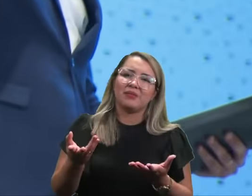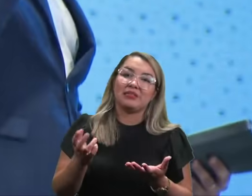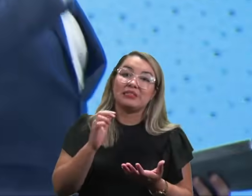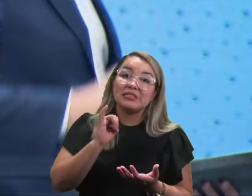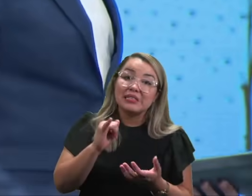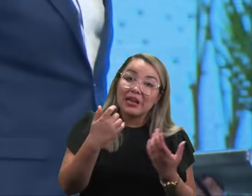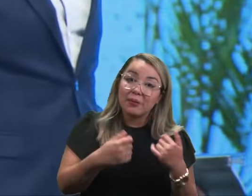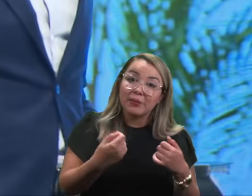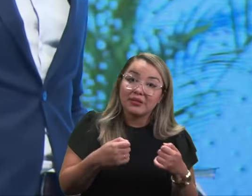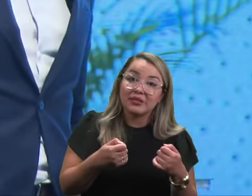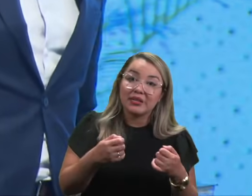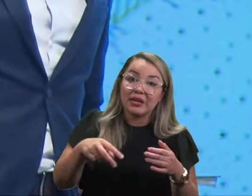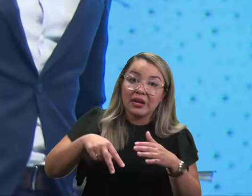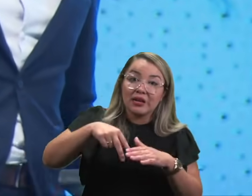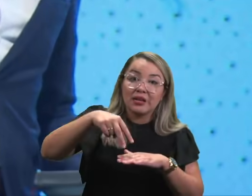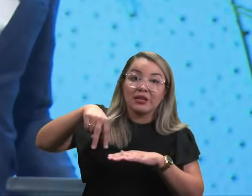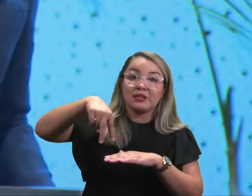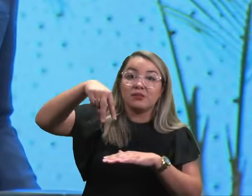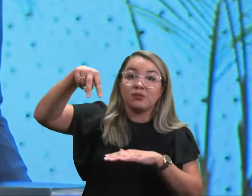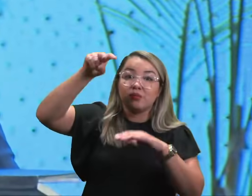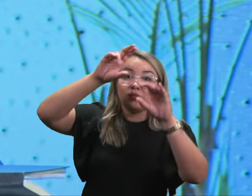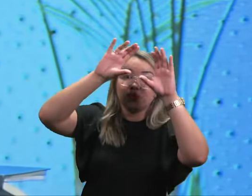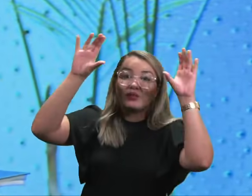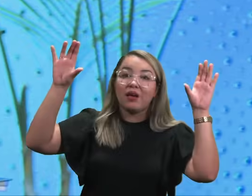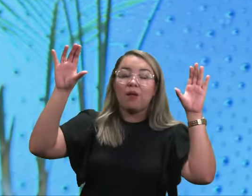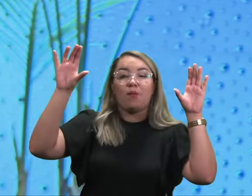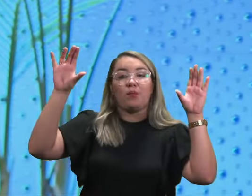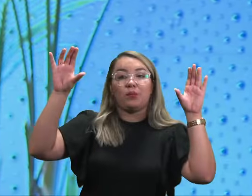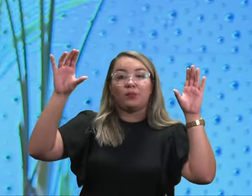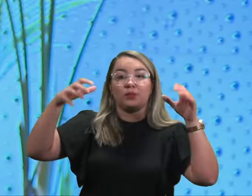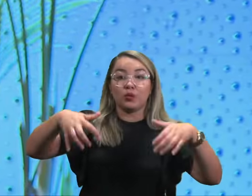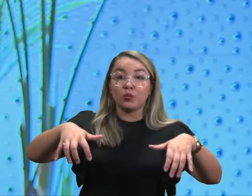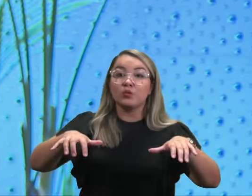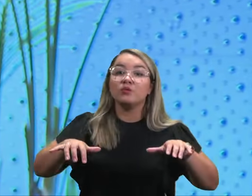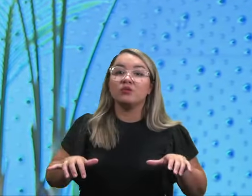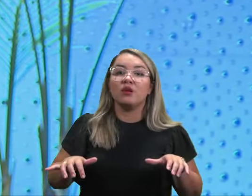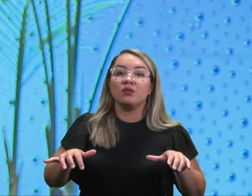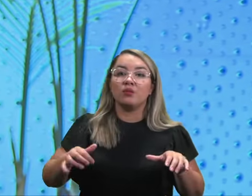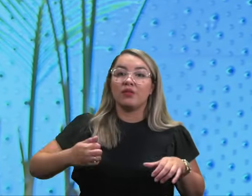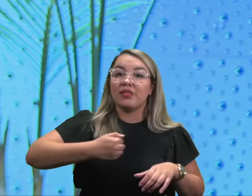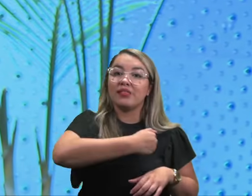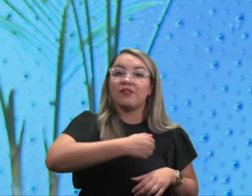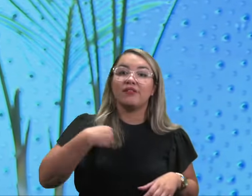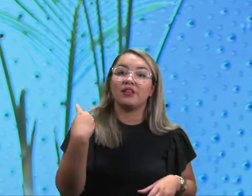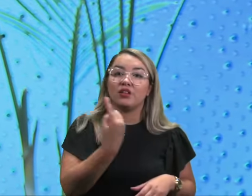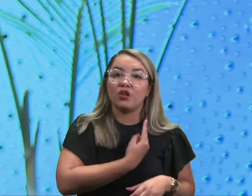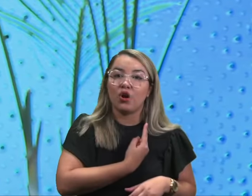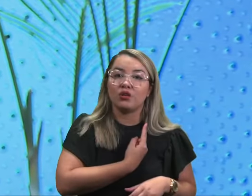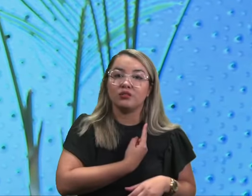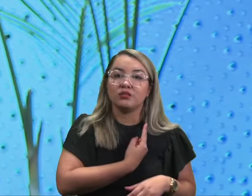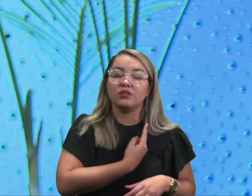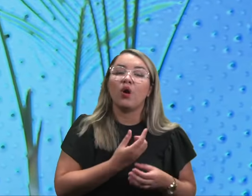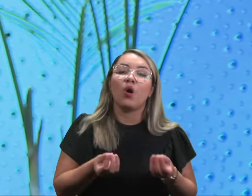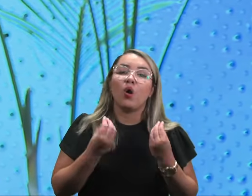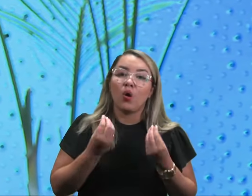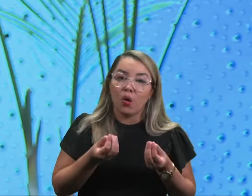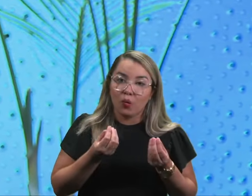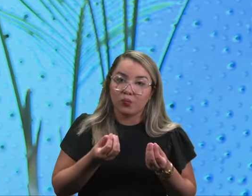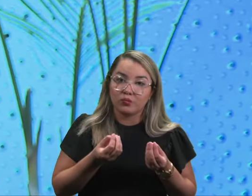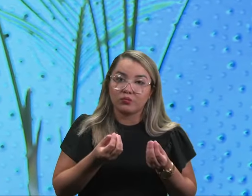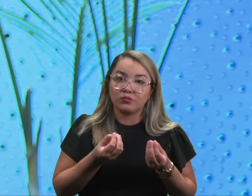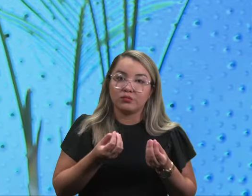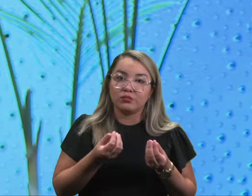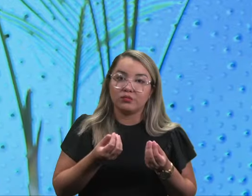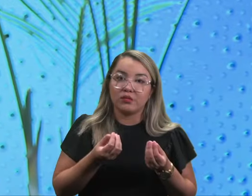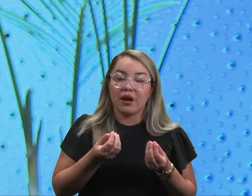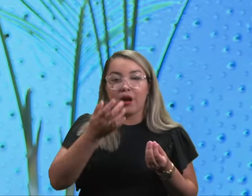deveria ascender aos céus e estar lá no santuário celestial intercedendo por nós. Como? Através de quem?